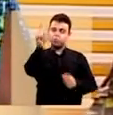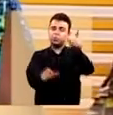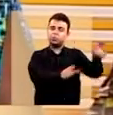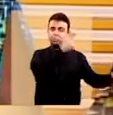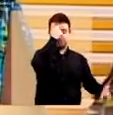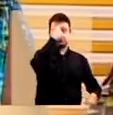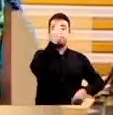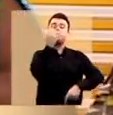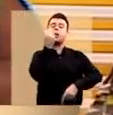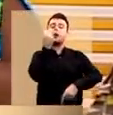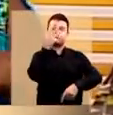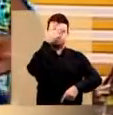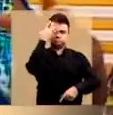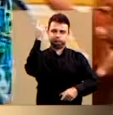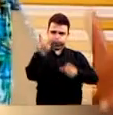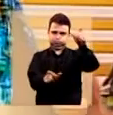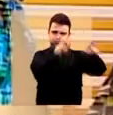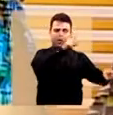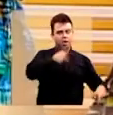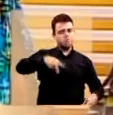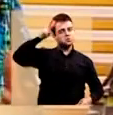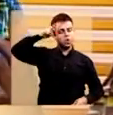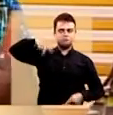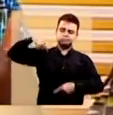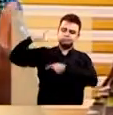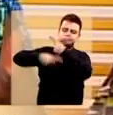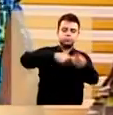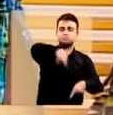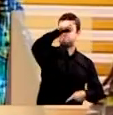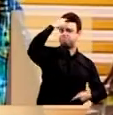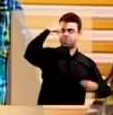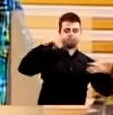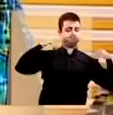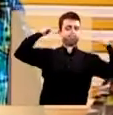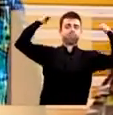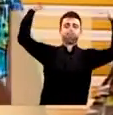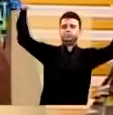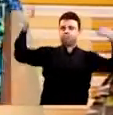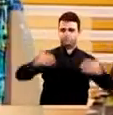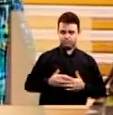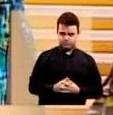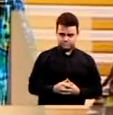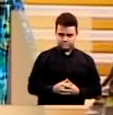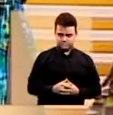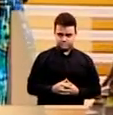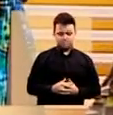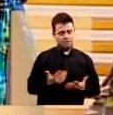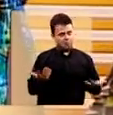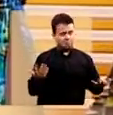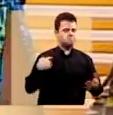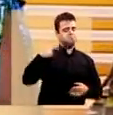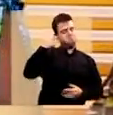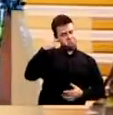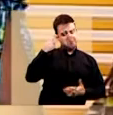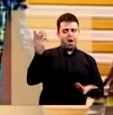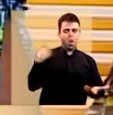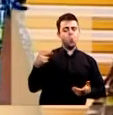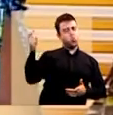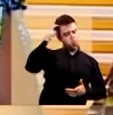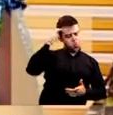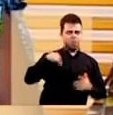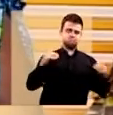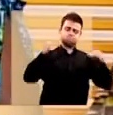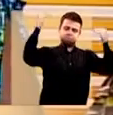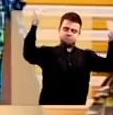por serem brancas, devido a um processo histórico, elas se pensam superiores. Como ela se pensa superiores, ela vai pensar que a cultura